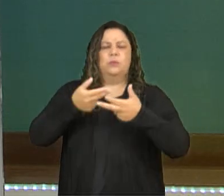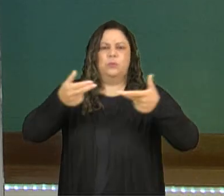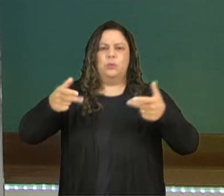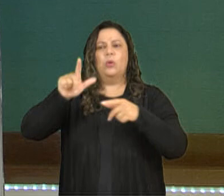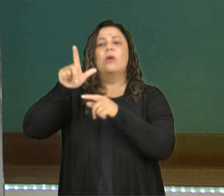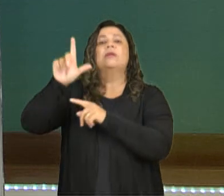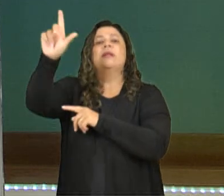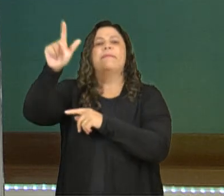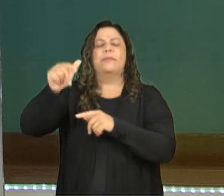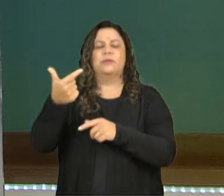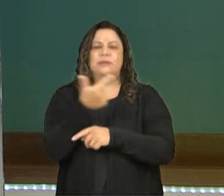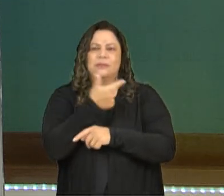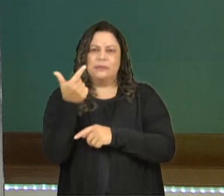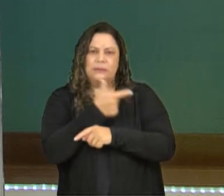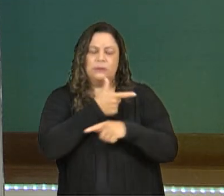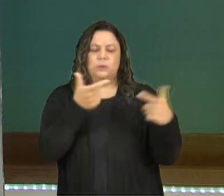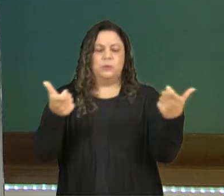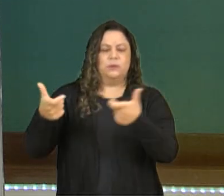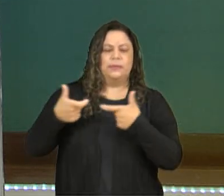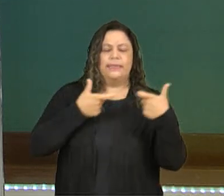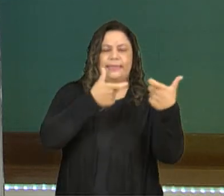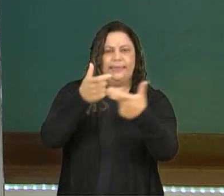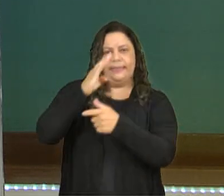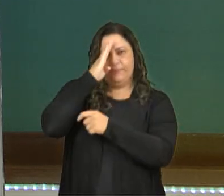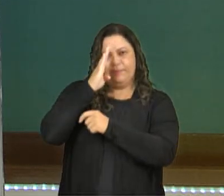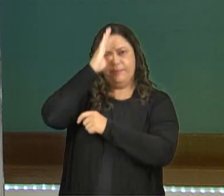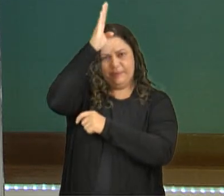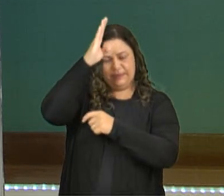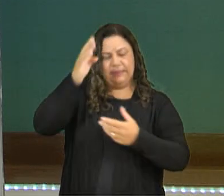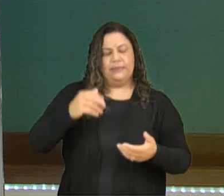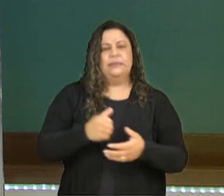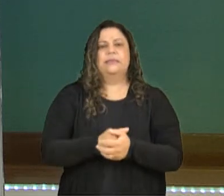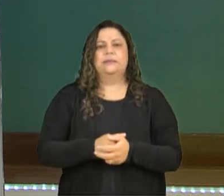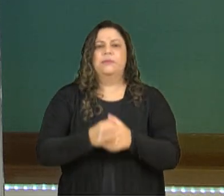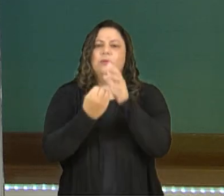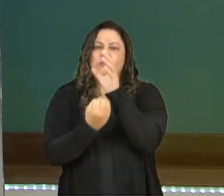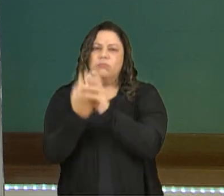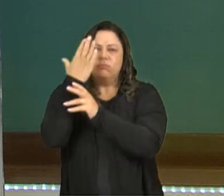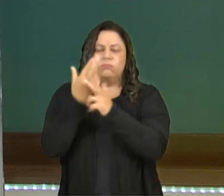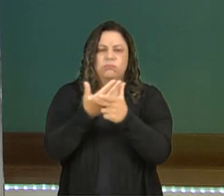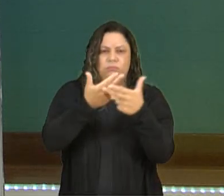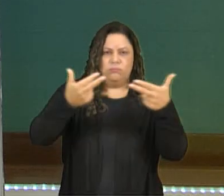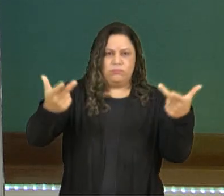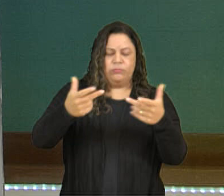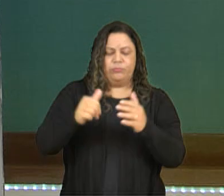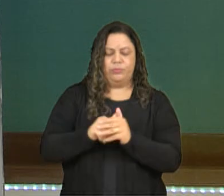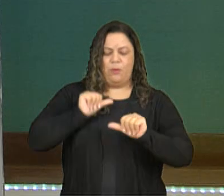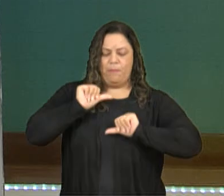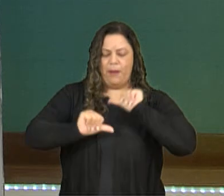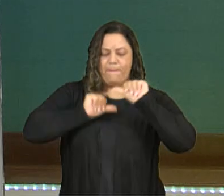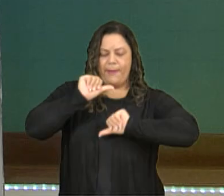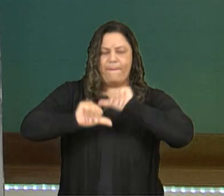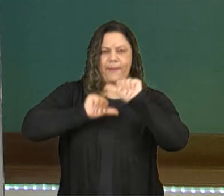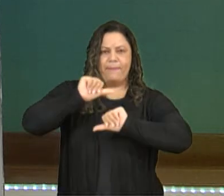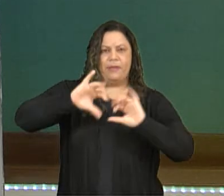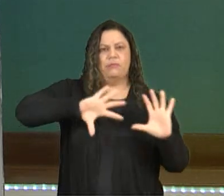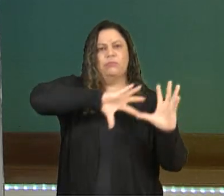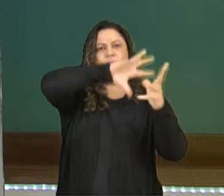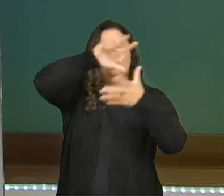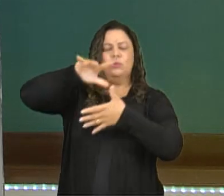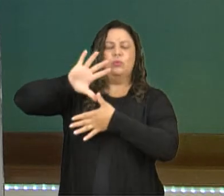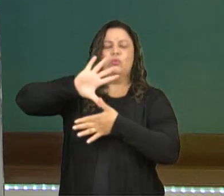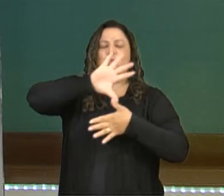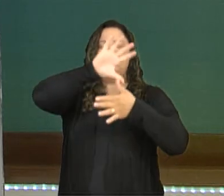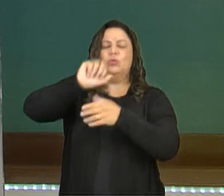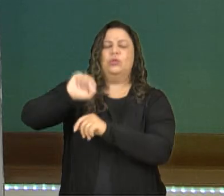depois da Segunda Guerra Mundial, principalmente pela reinserção e a reconstrução do continente europeu e que